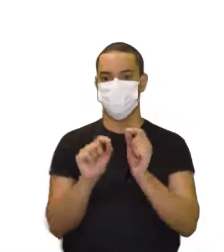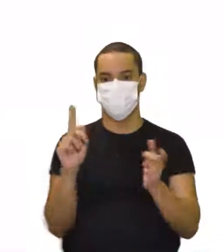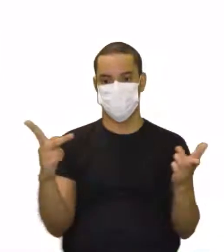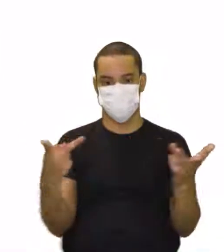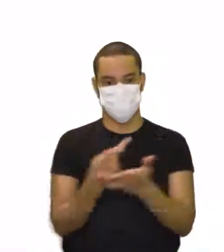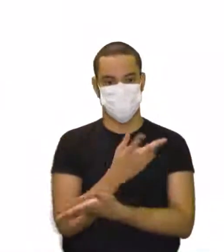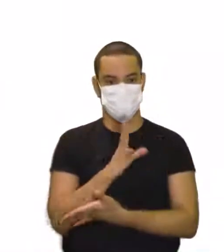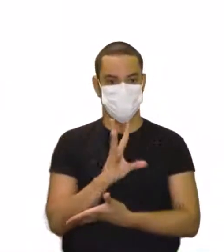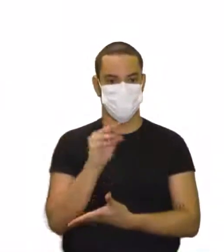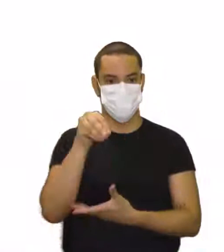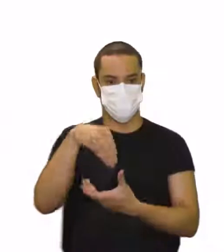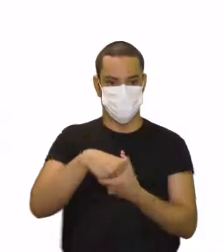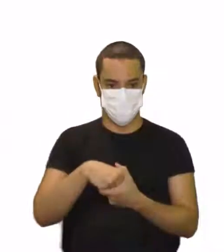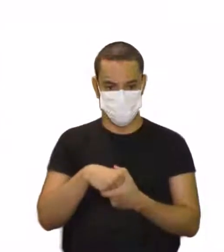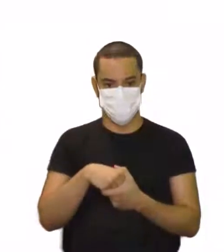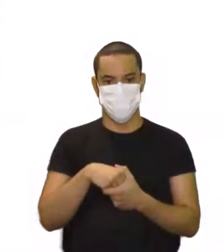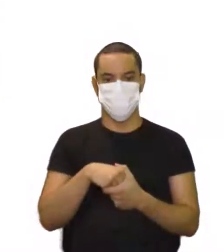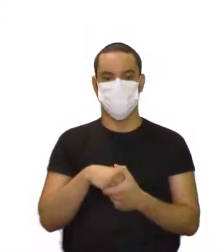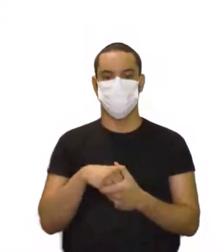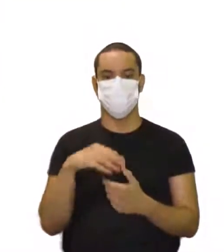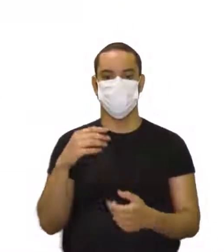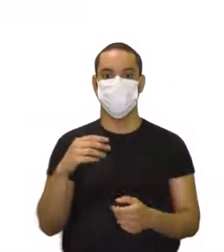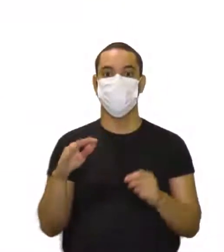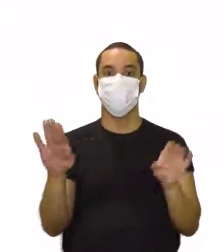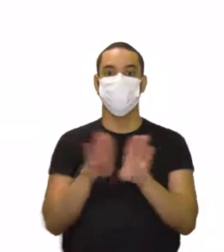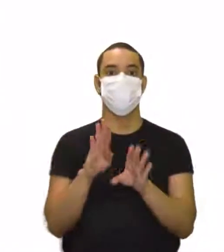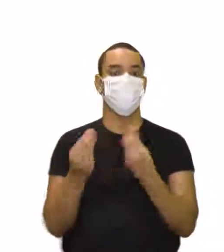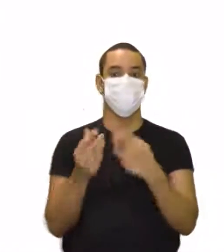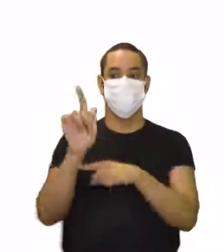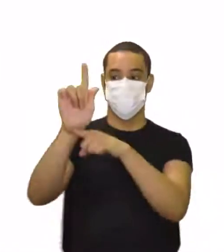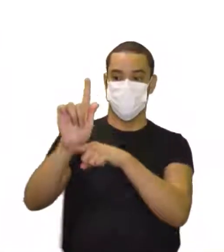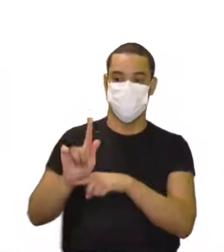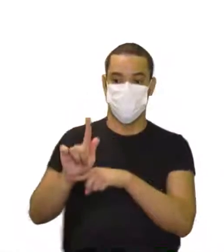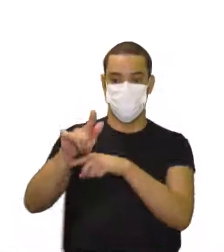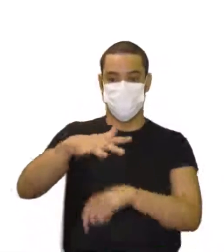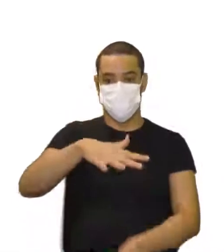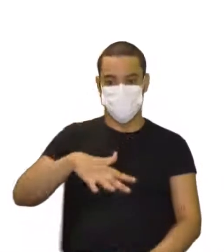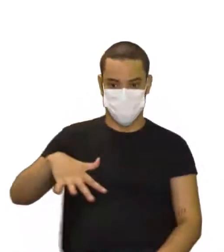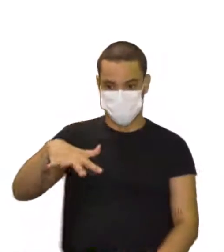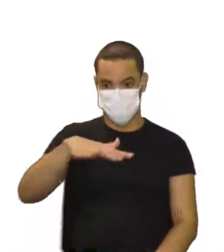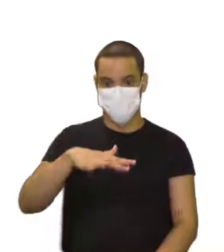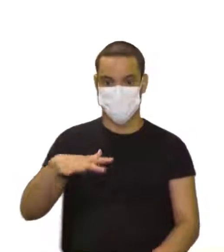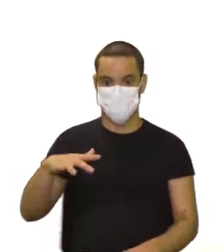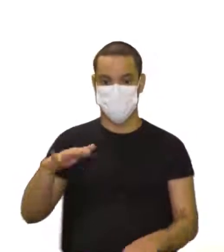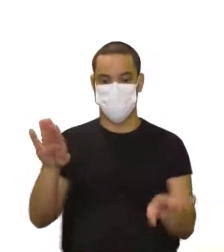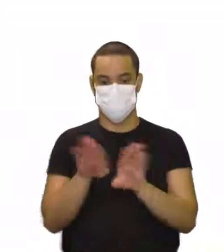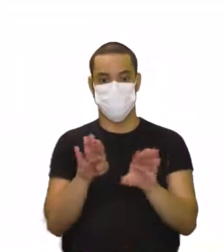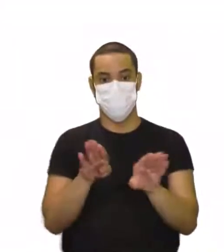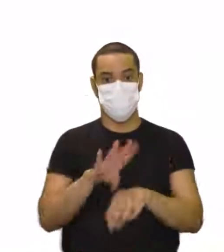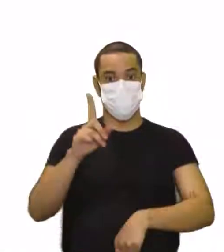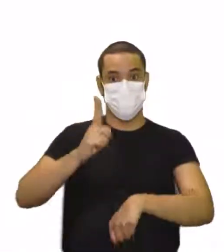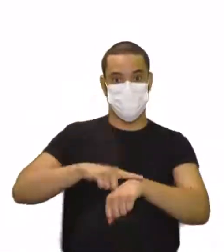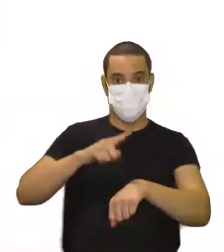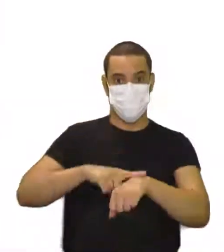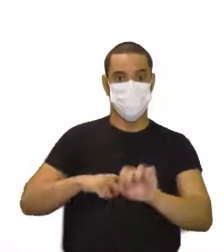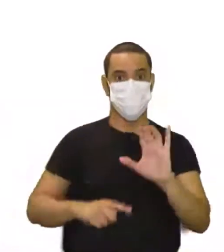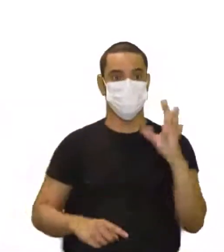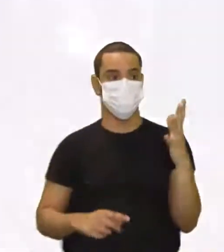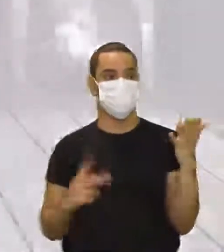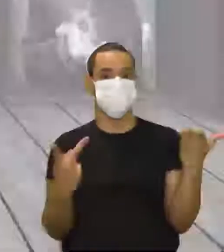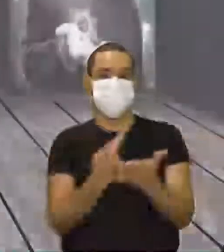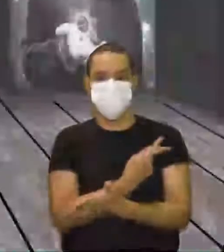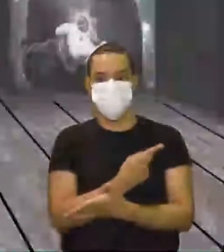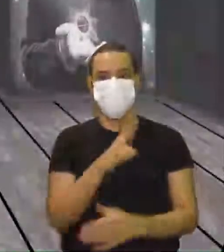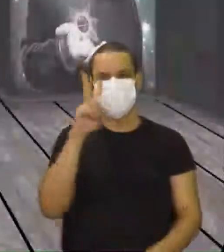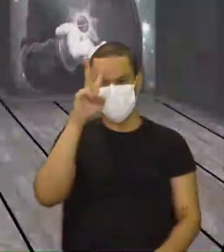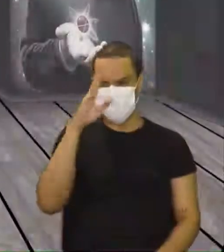dos campos gravitacionais sobre o espaço e o tempo. Então, olha só, lembra lá na última